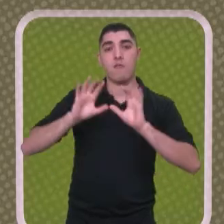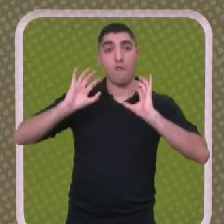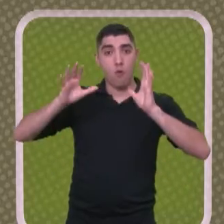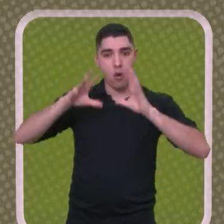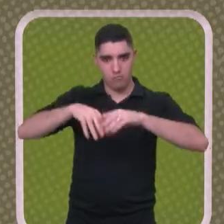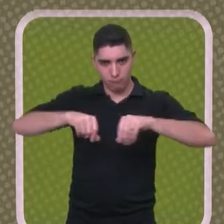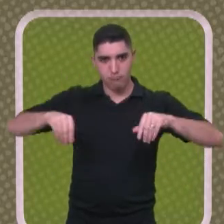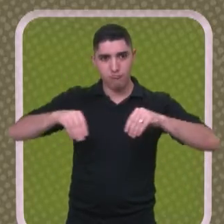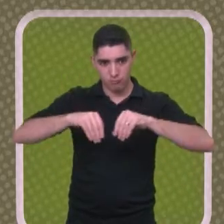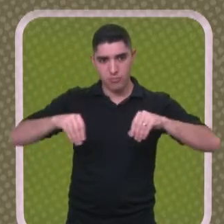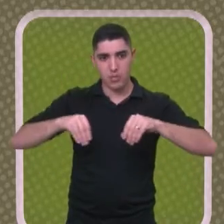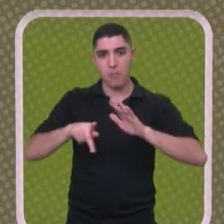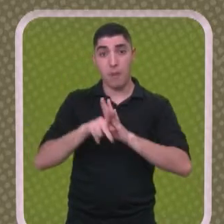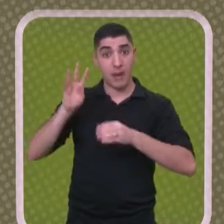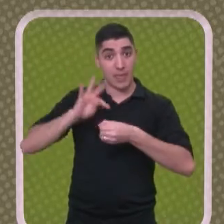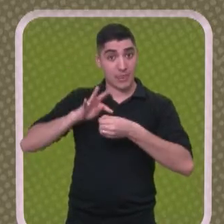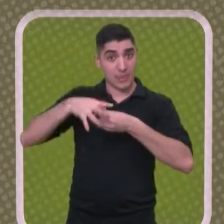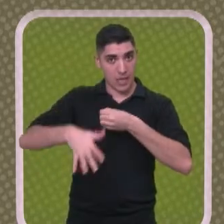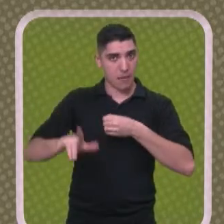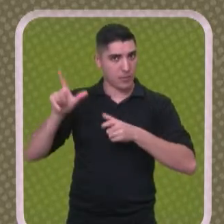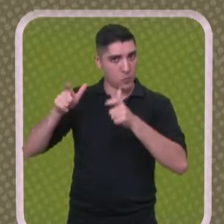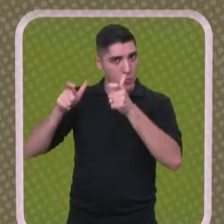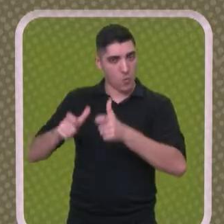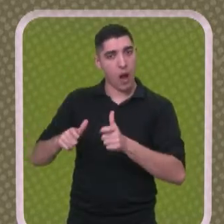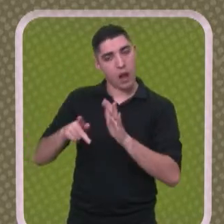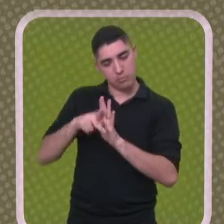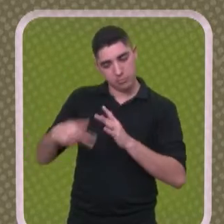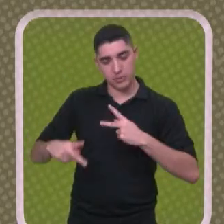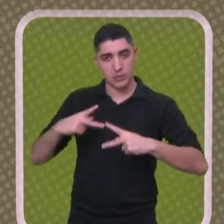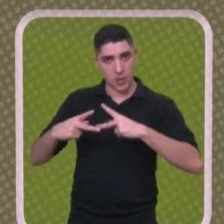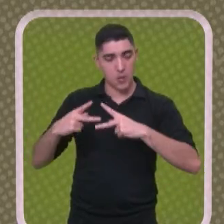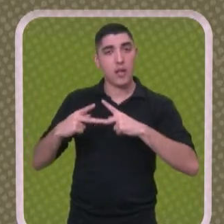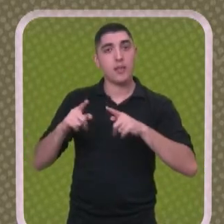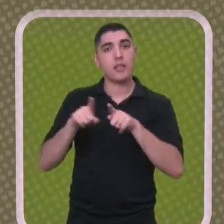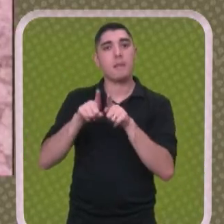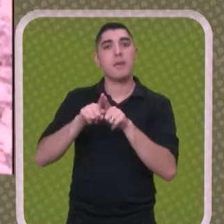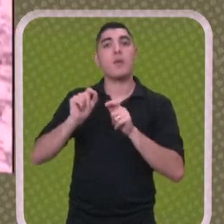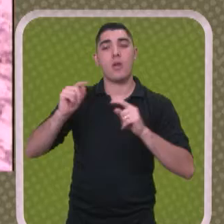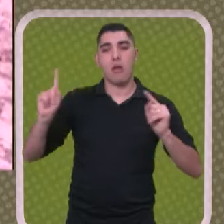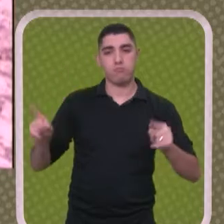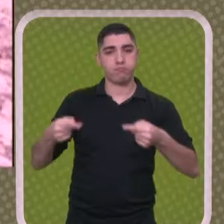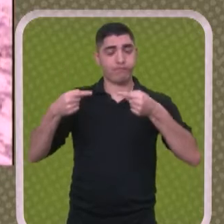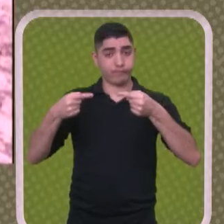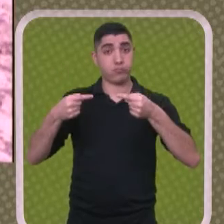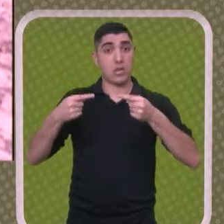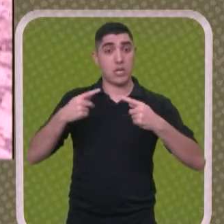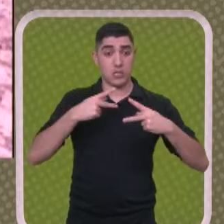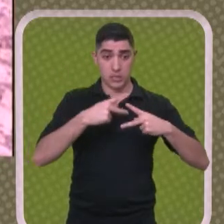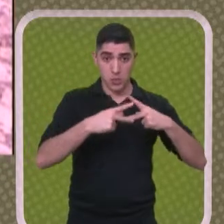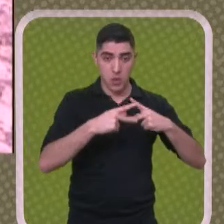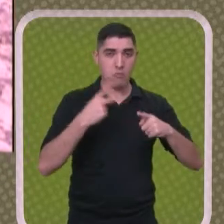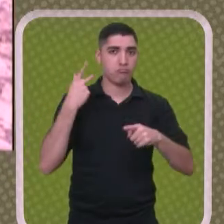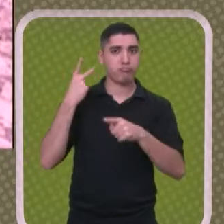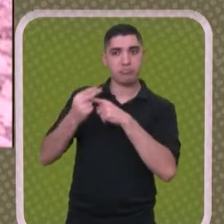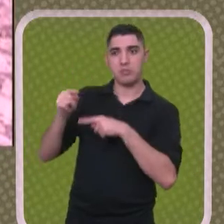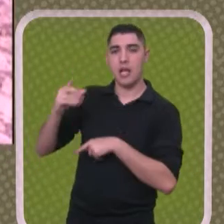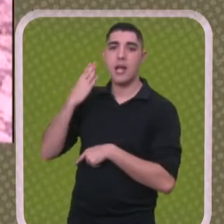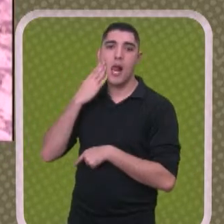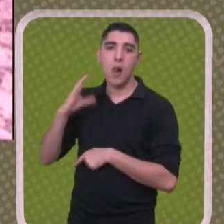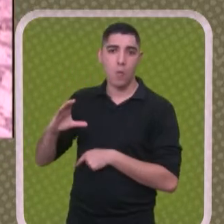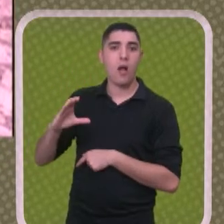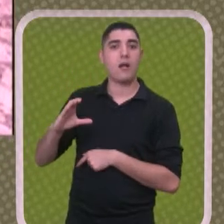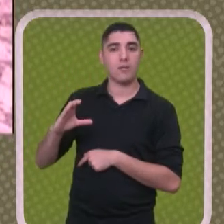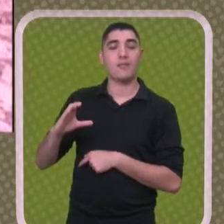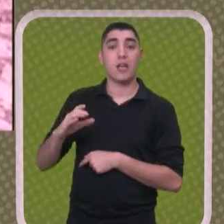foram disputadas no Termas do Vale, em São José, e na final a equipe masculina joseense venceu Caraguá por 2-0.